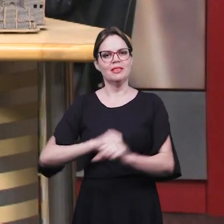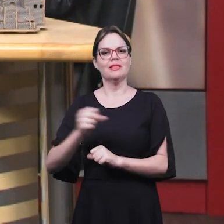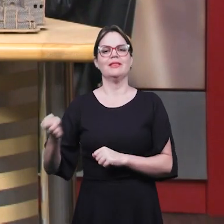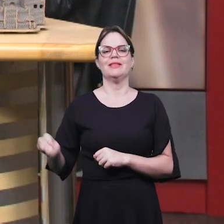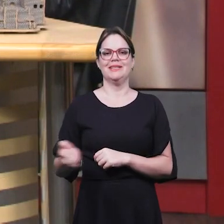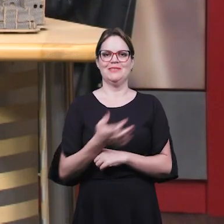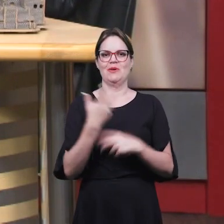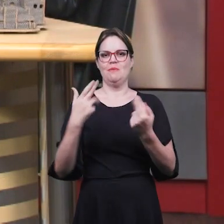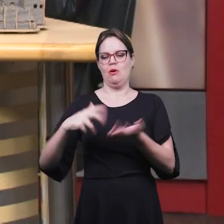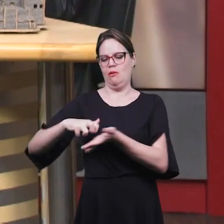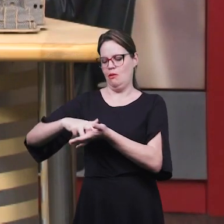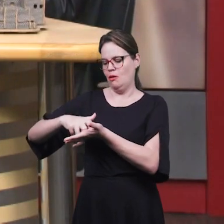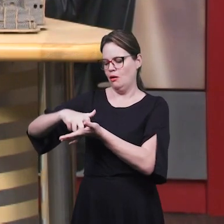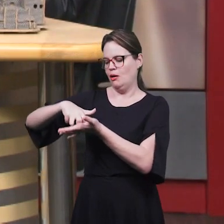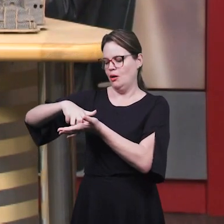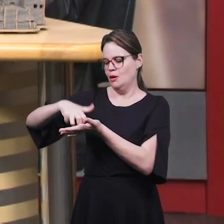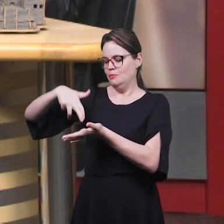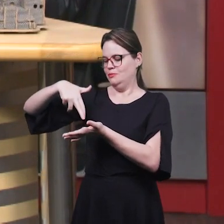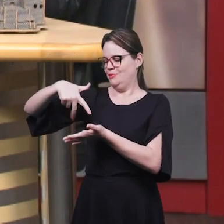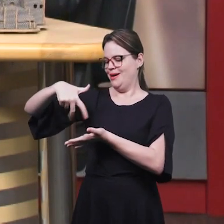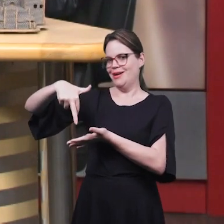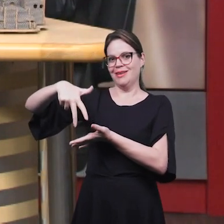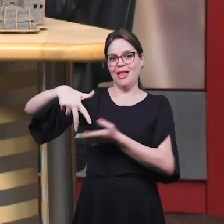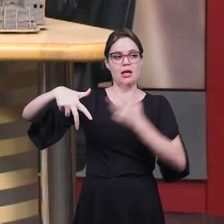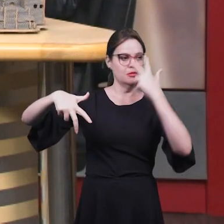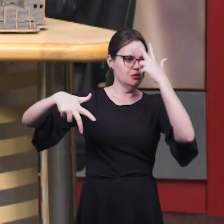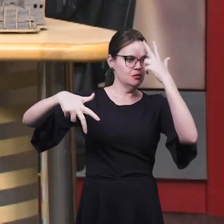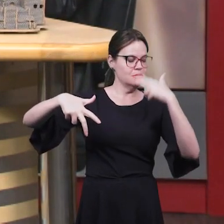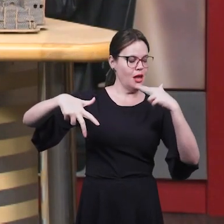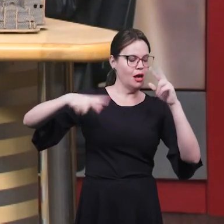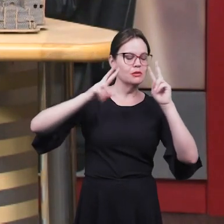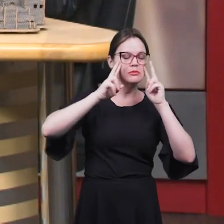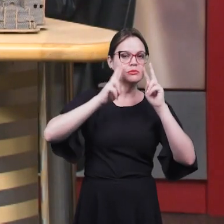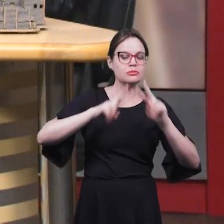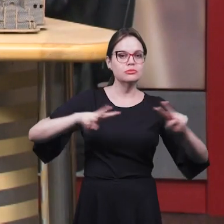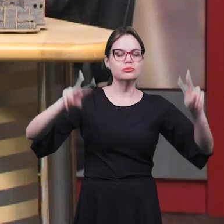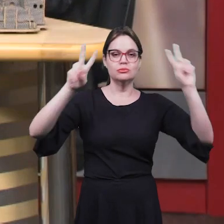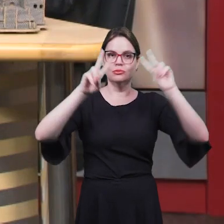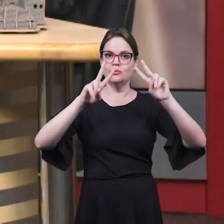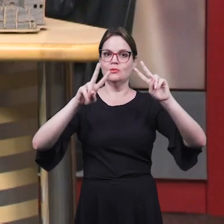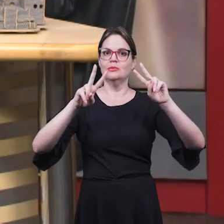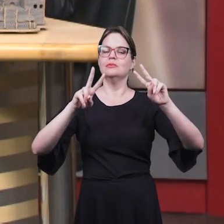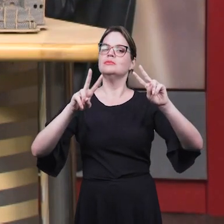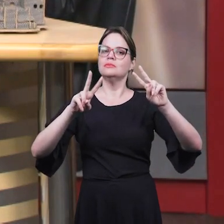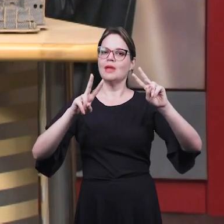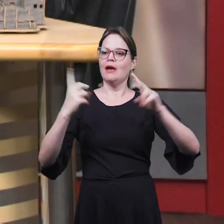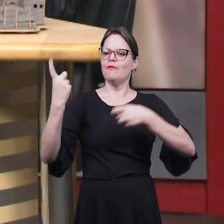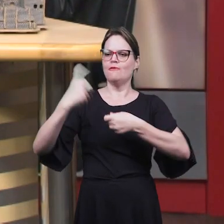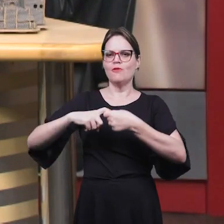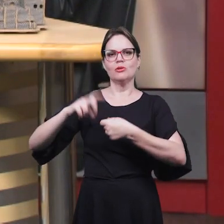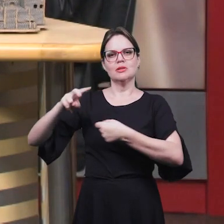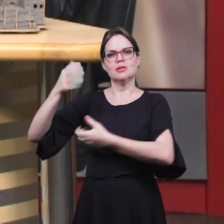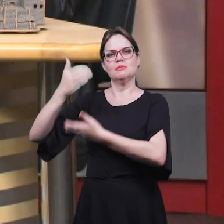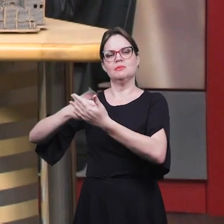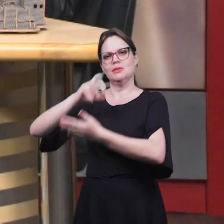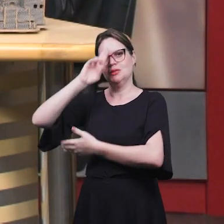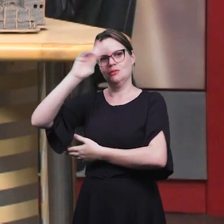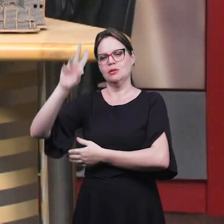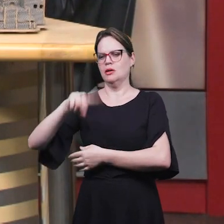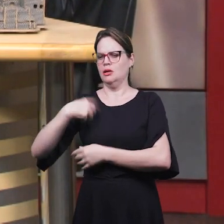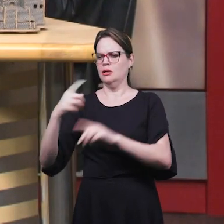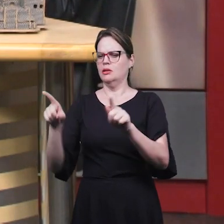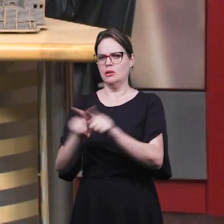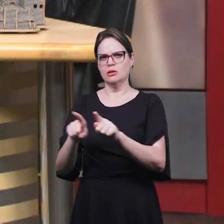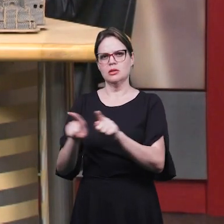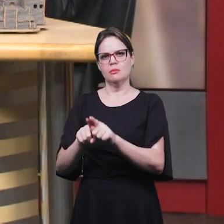voltou andando, o cego voltou vendo, e nós estamos na presença do Senhor porque um